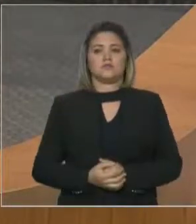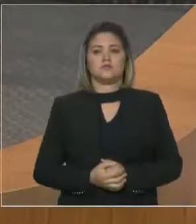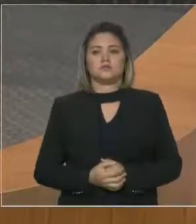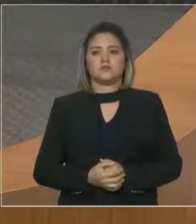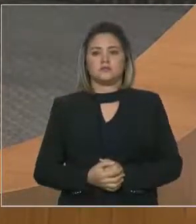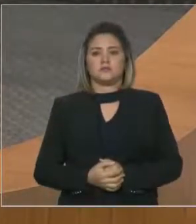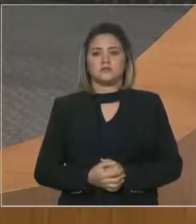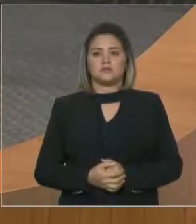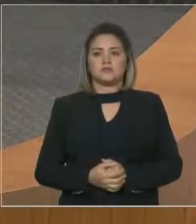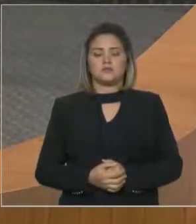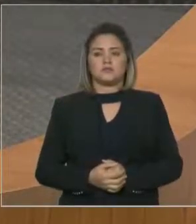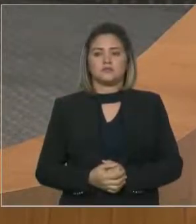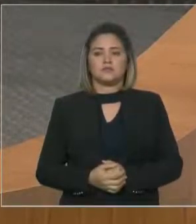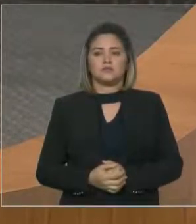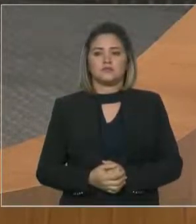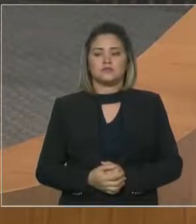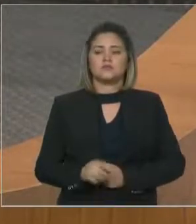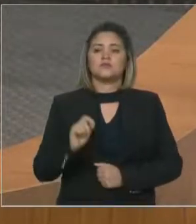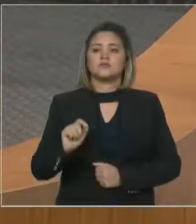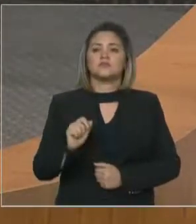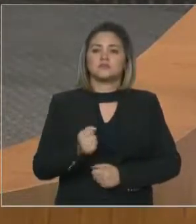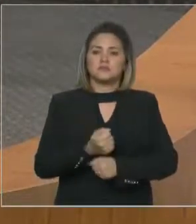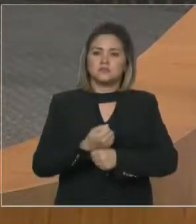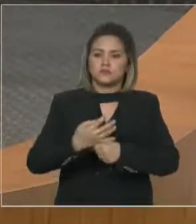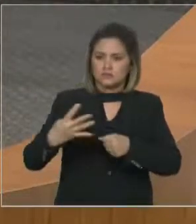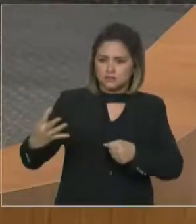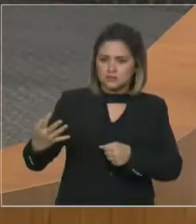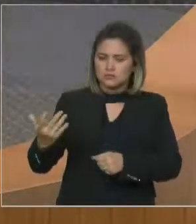de que na legislatura passada,